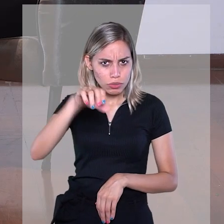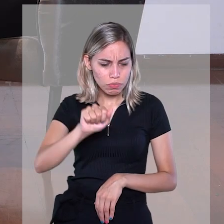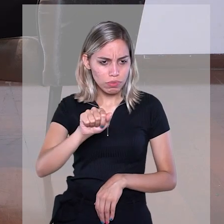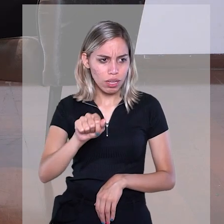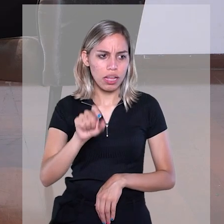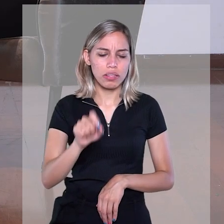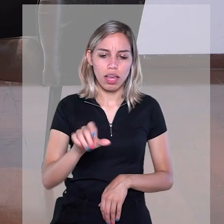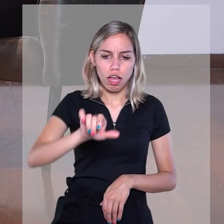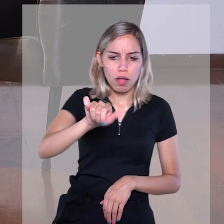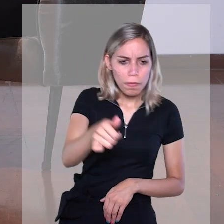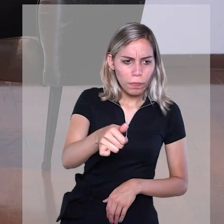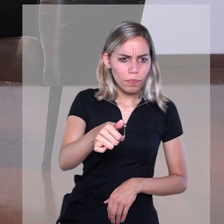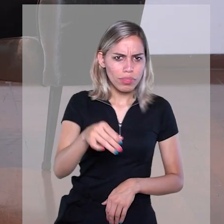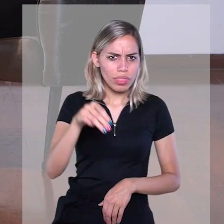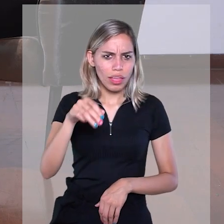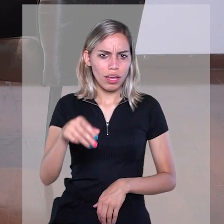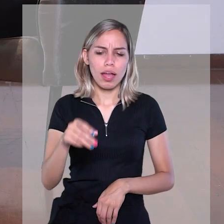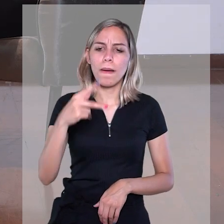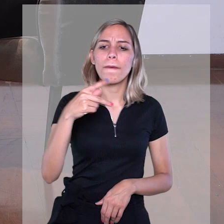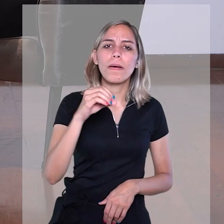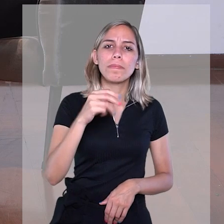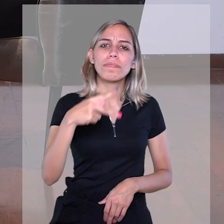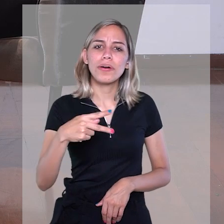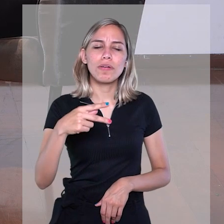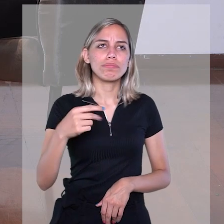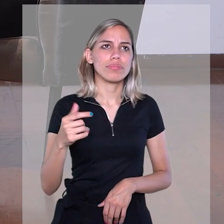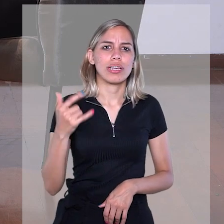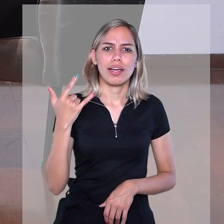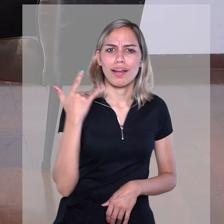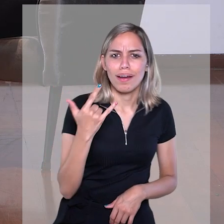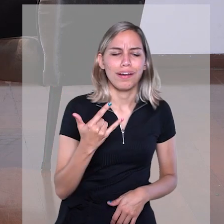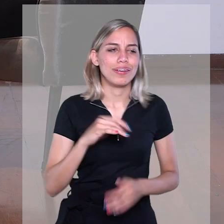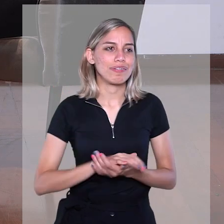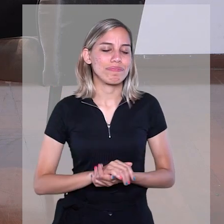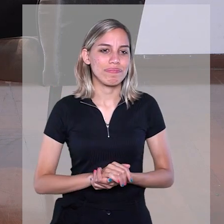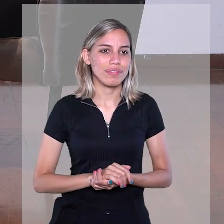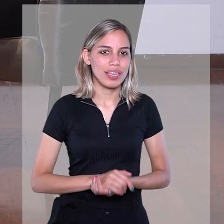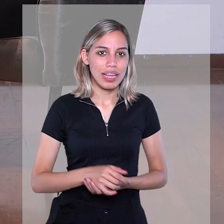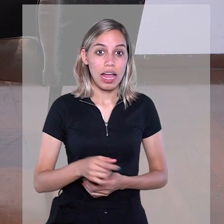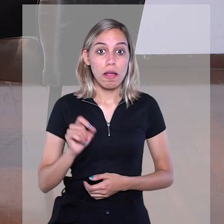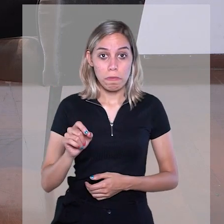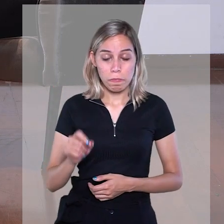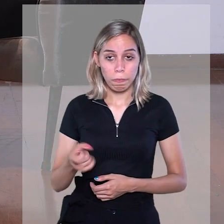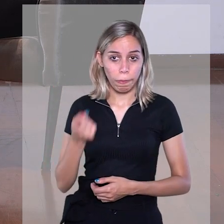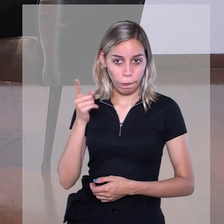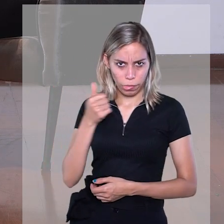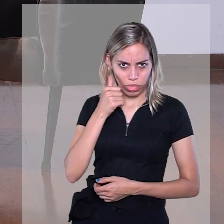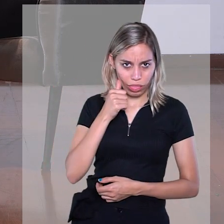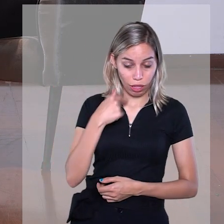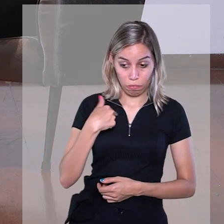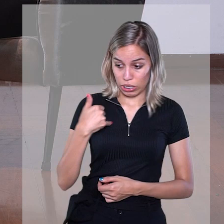ouvir pop, rock, é quem vai me presentear quando eu faço 19 anos com o meu primeiro disco de Jimi Hendrix, o que